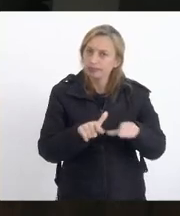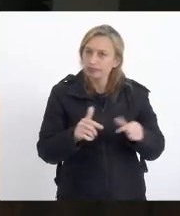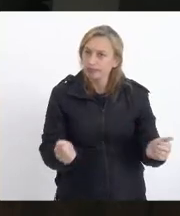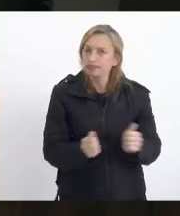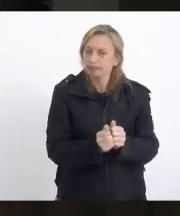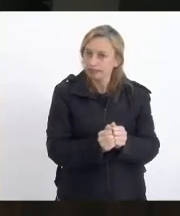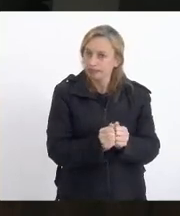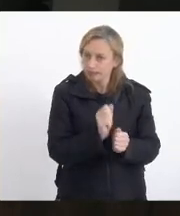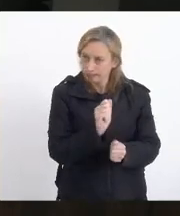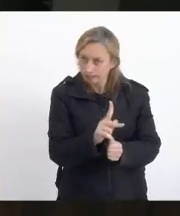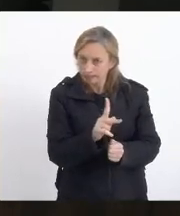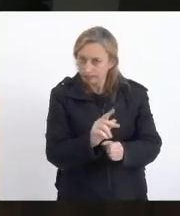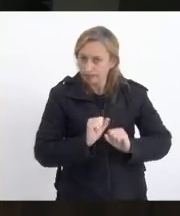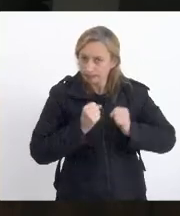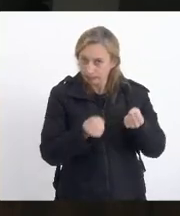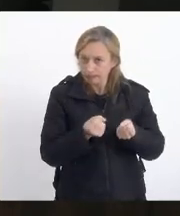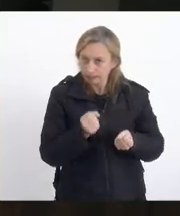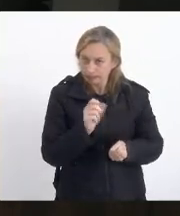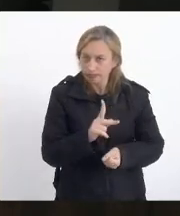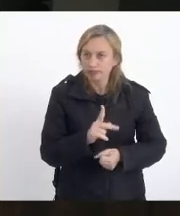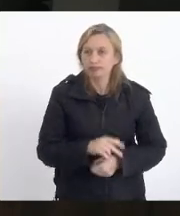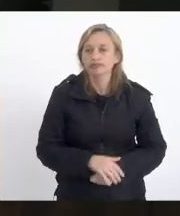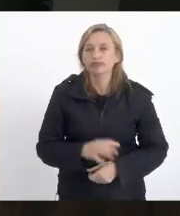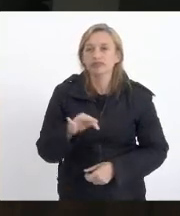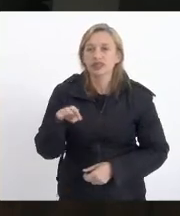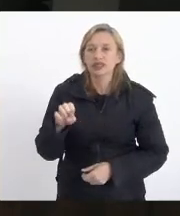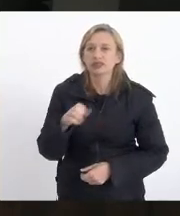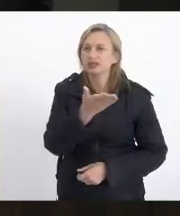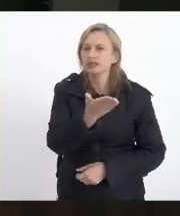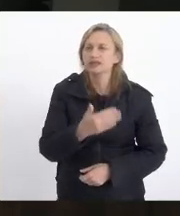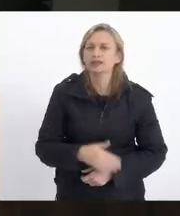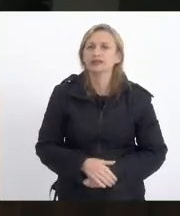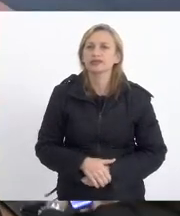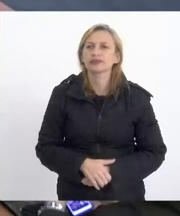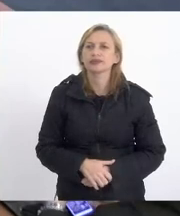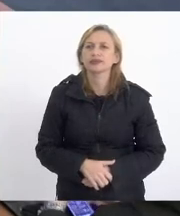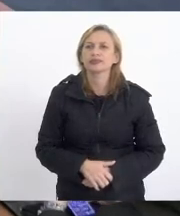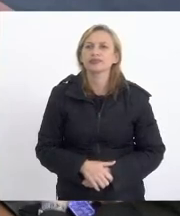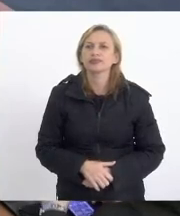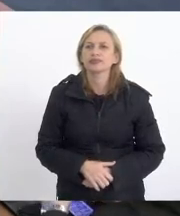junto. Eu vou me empenhar nisso. Ok? Tenente, por favor.